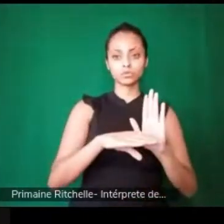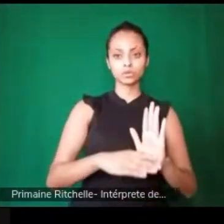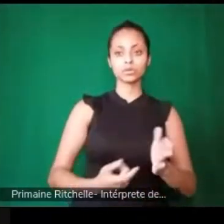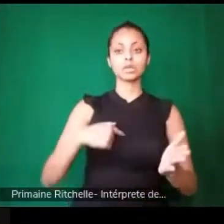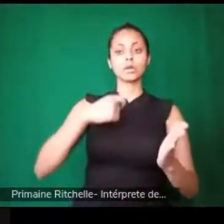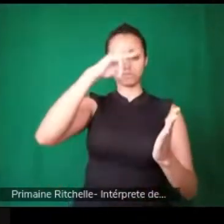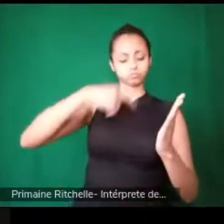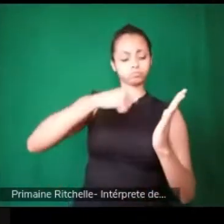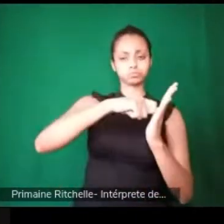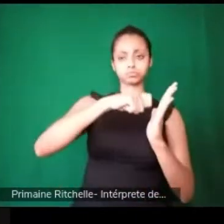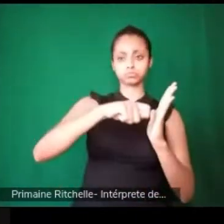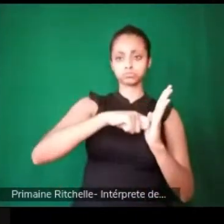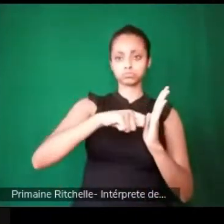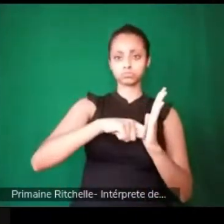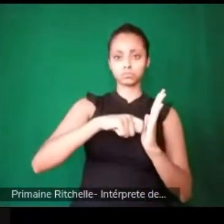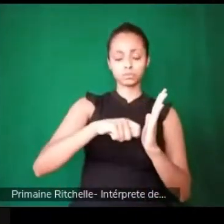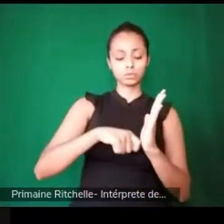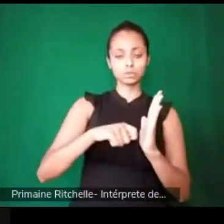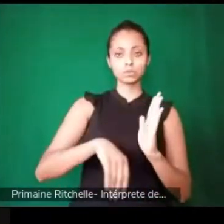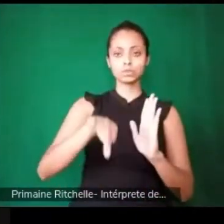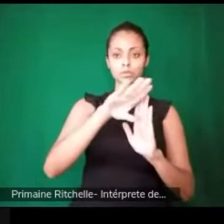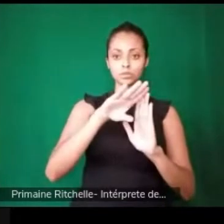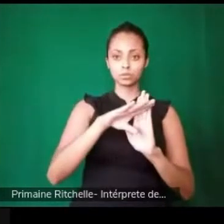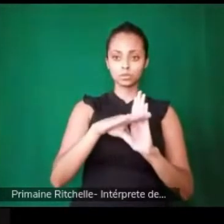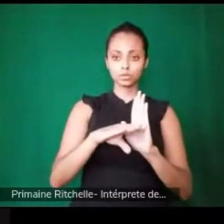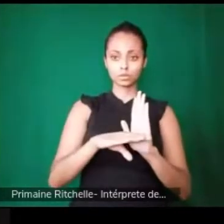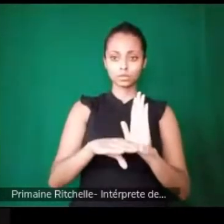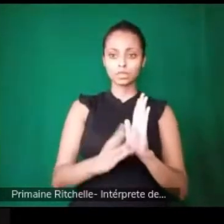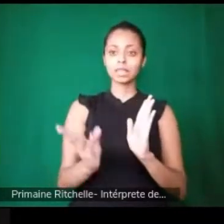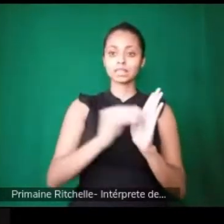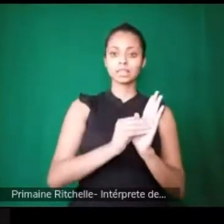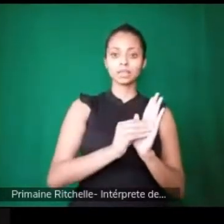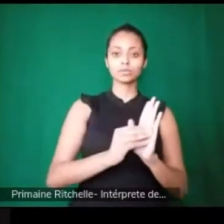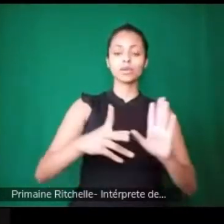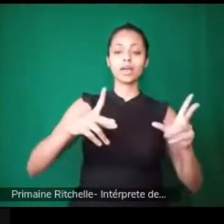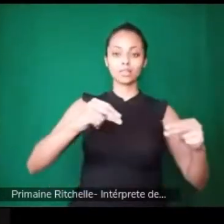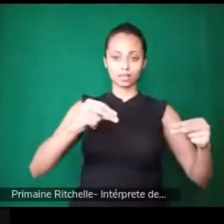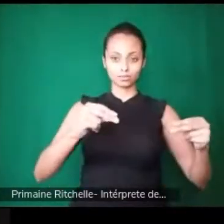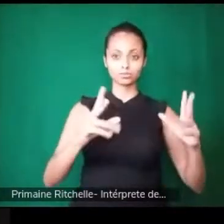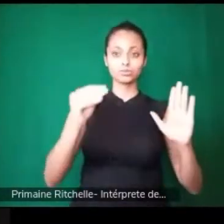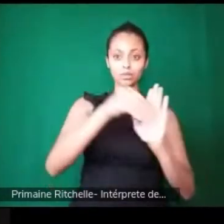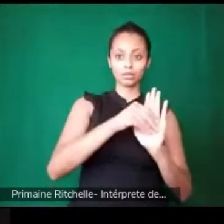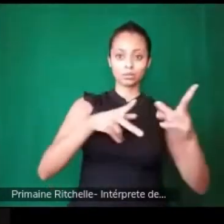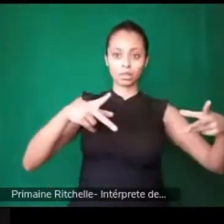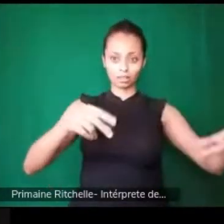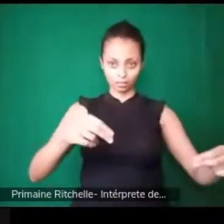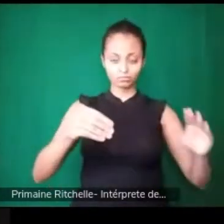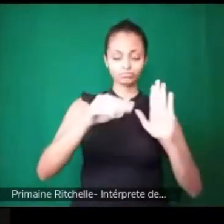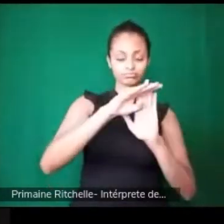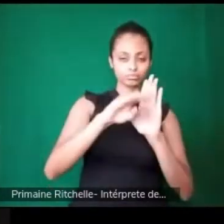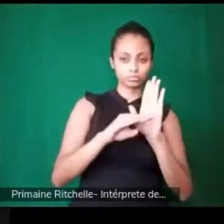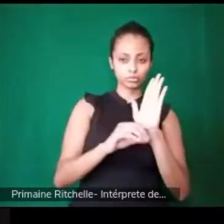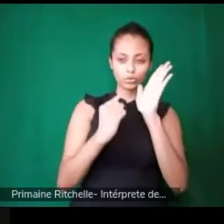essas autodeclarações estão constantes nos anexos do e-book. No final do e-book, vocês encontram esses anexos, é